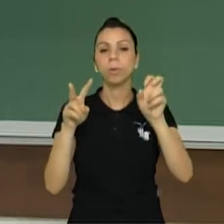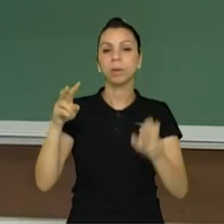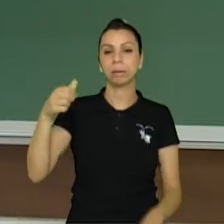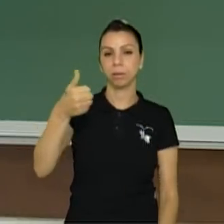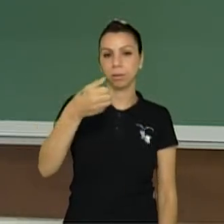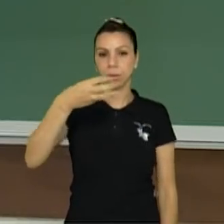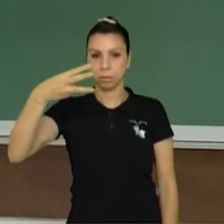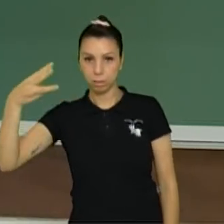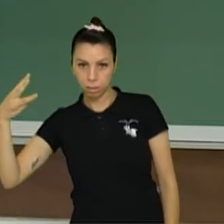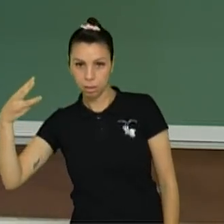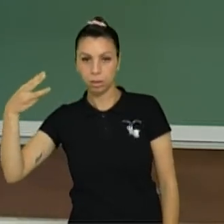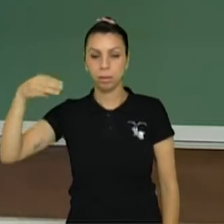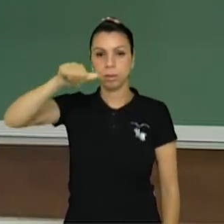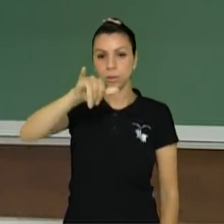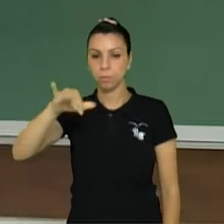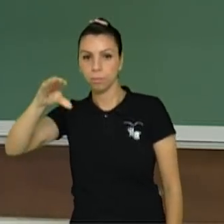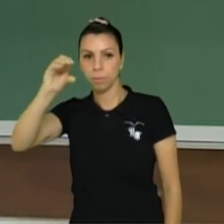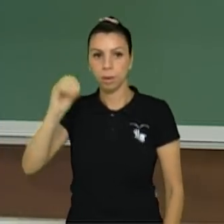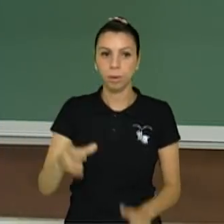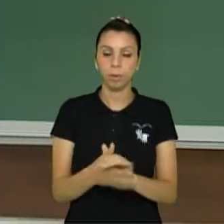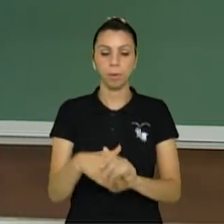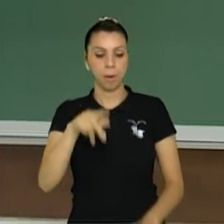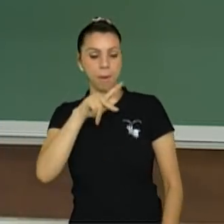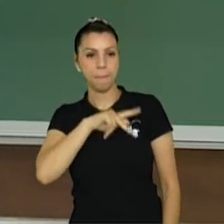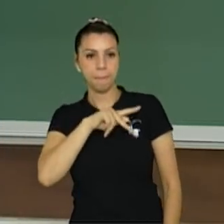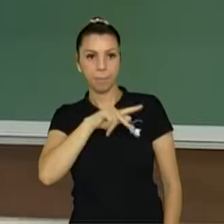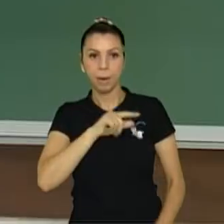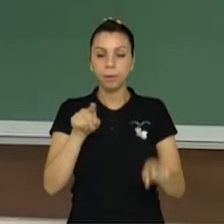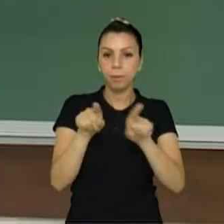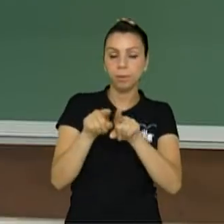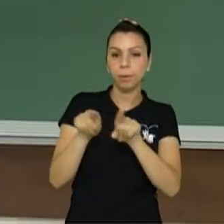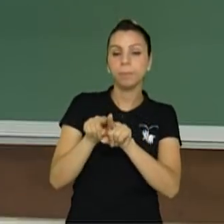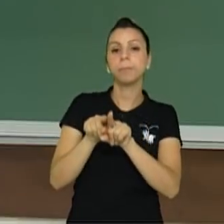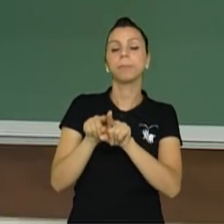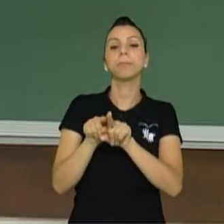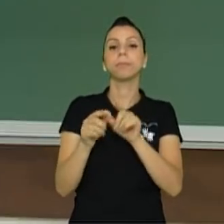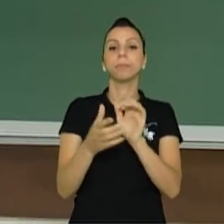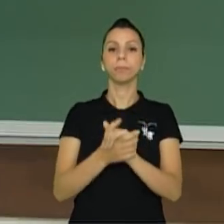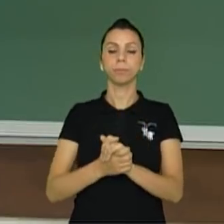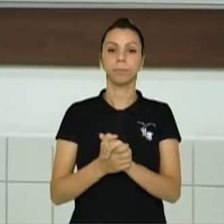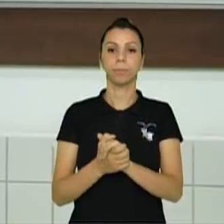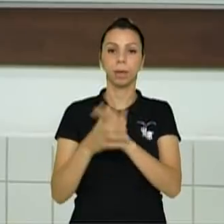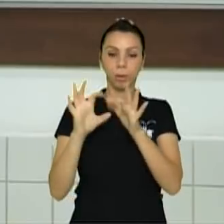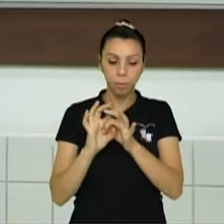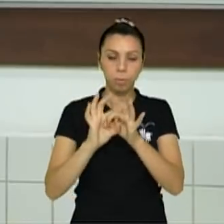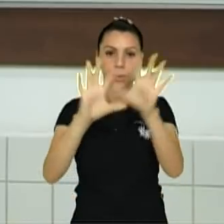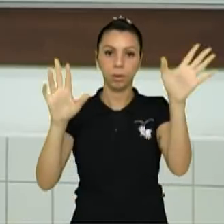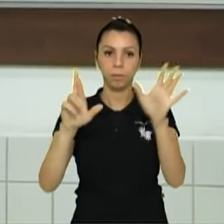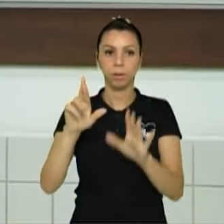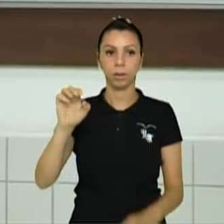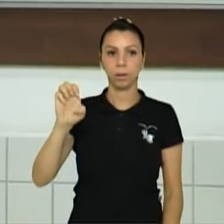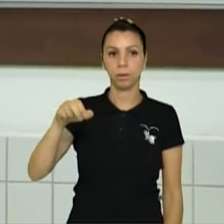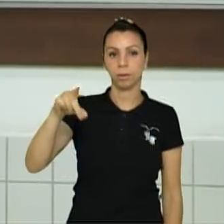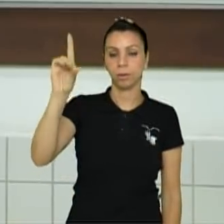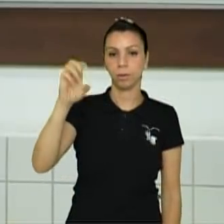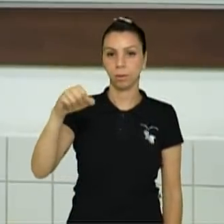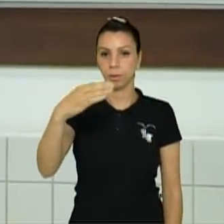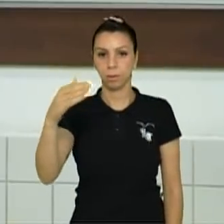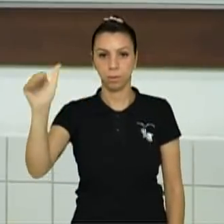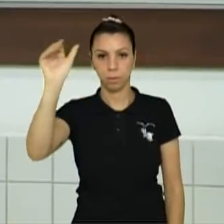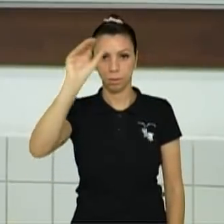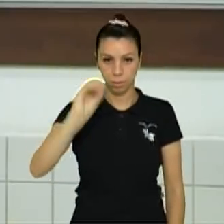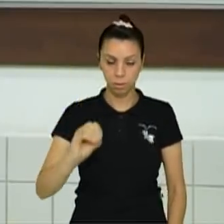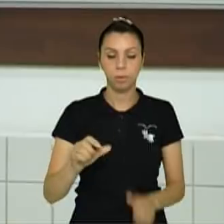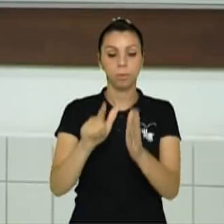Pátria, O Exemplo e A Redenção. Então foram veículos de comunicação, vamos chamar de jornais, que